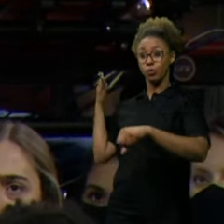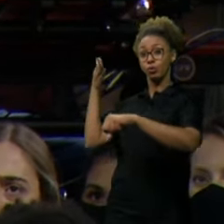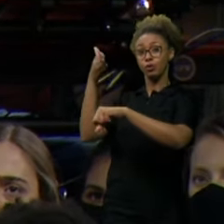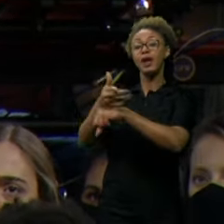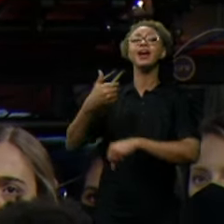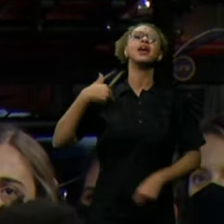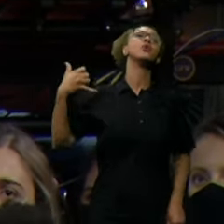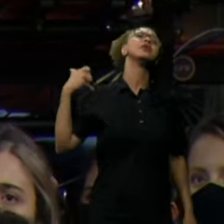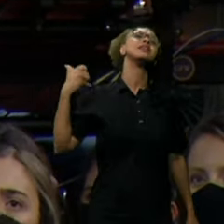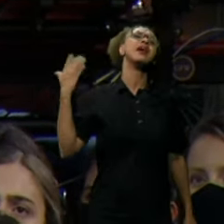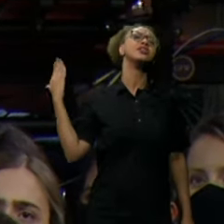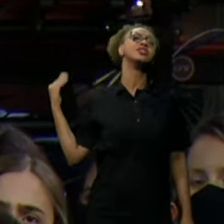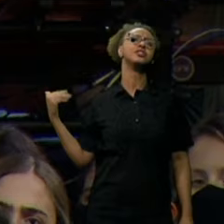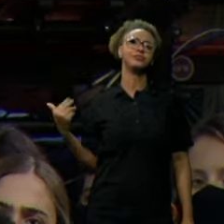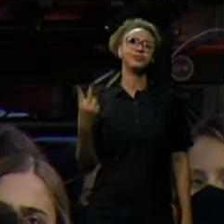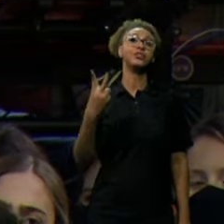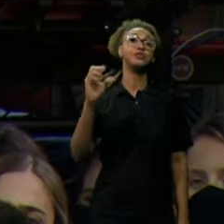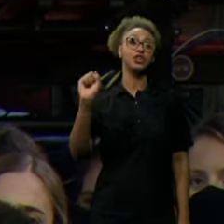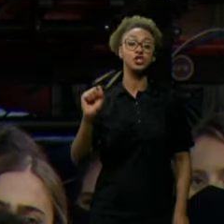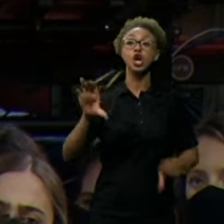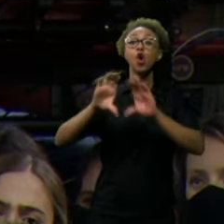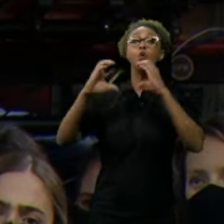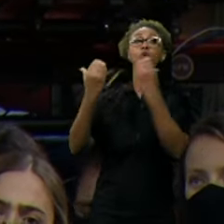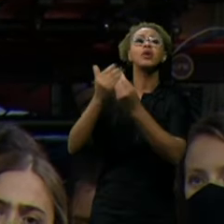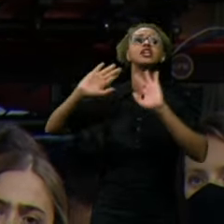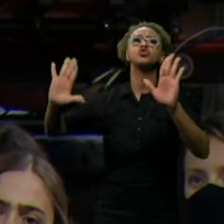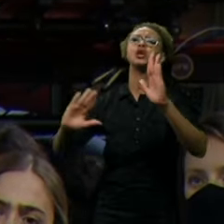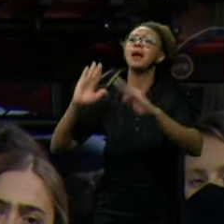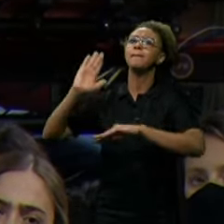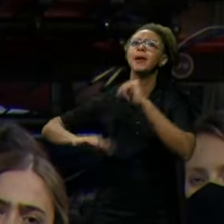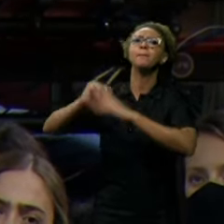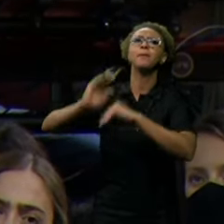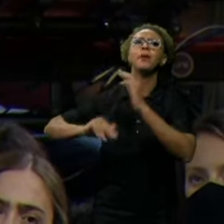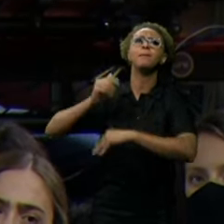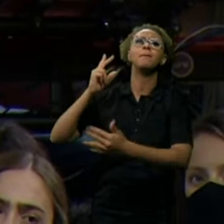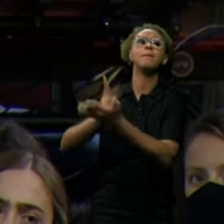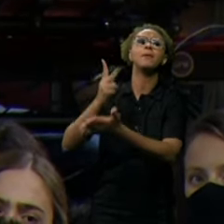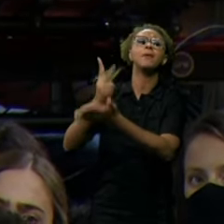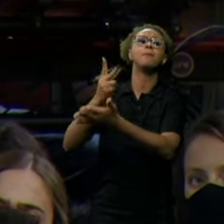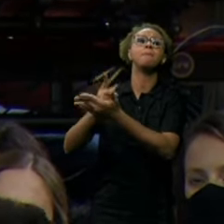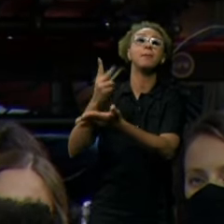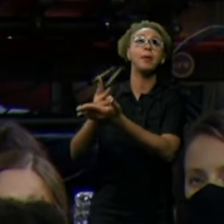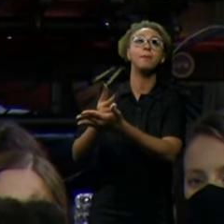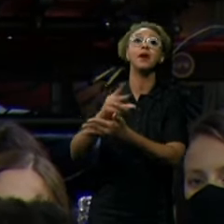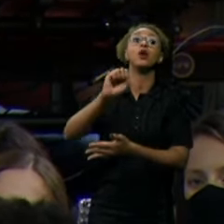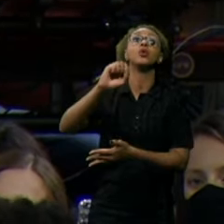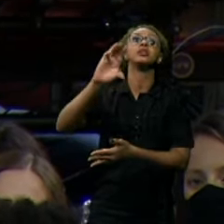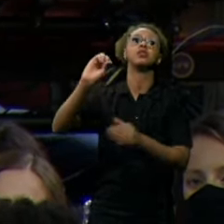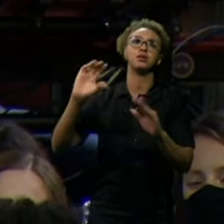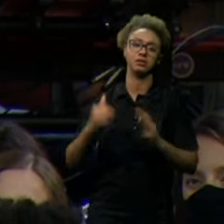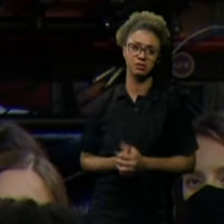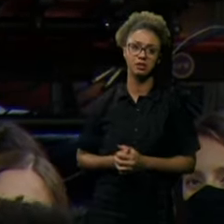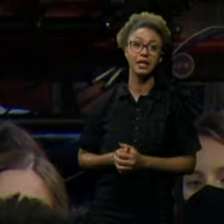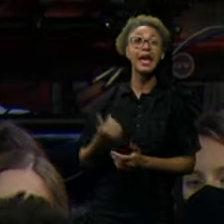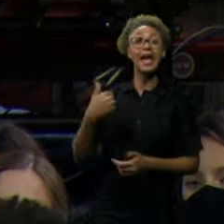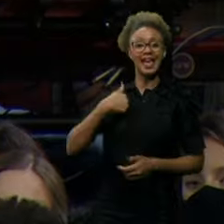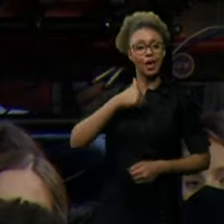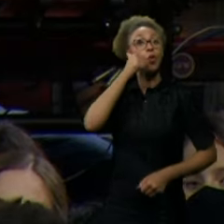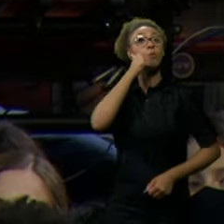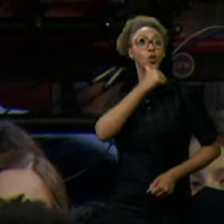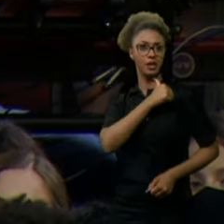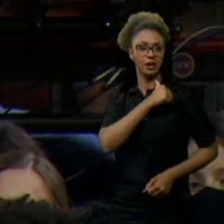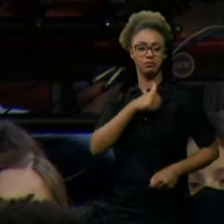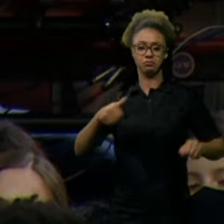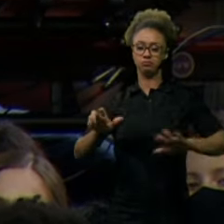anos o congresso de 80 eu tinha 22 anos foi a primeira vez que uma mulher subiu na Tribuna da igreja imagina com a cara de